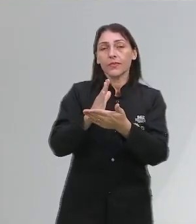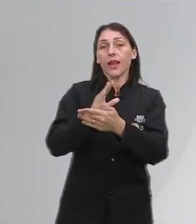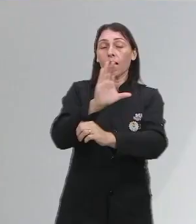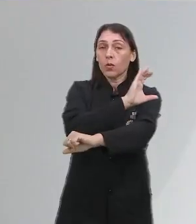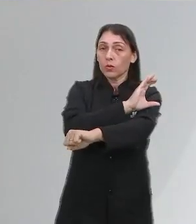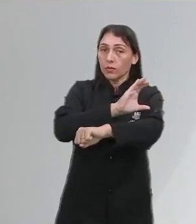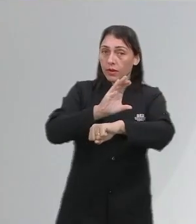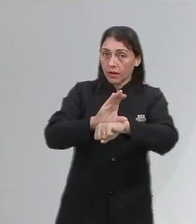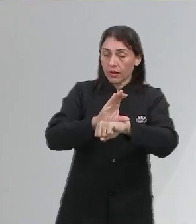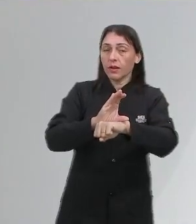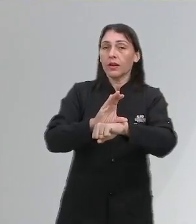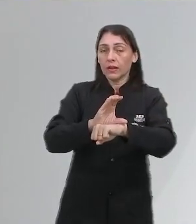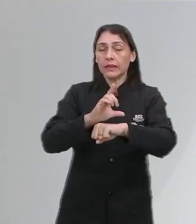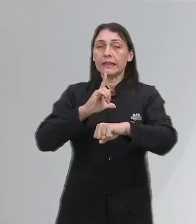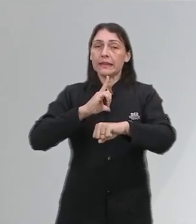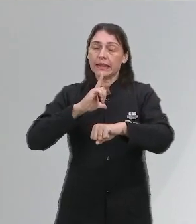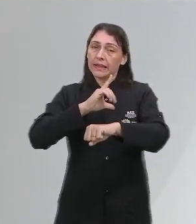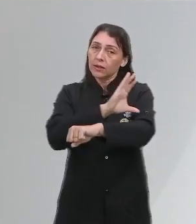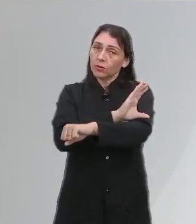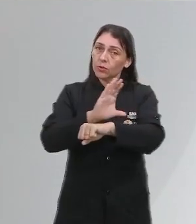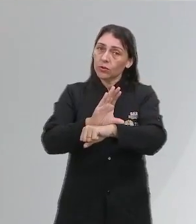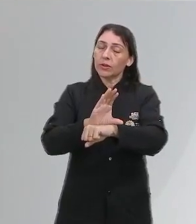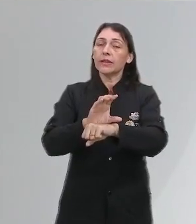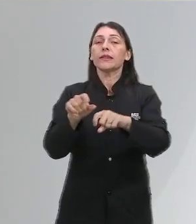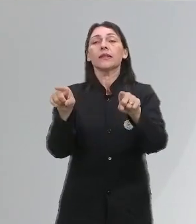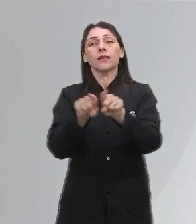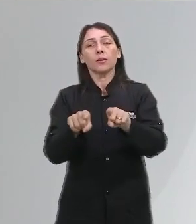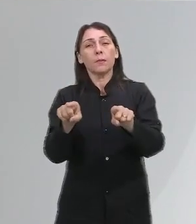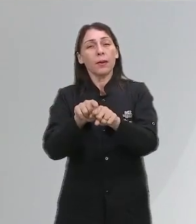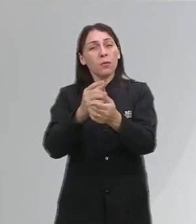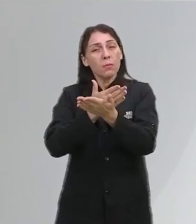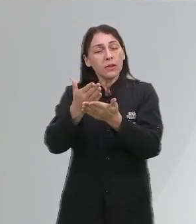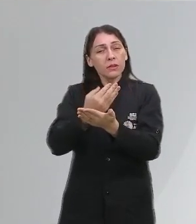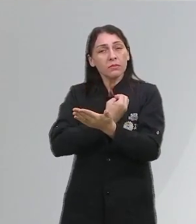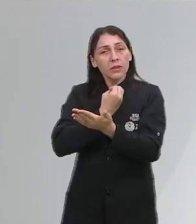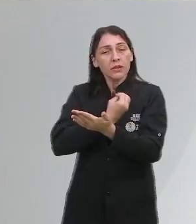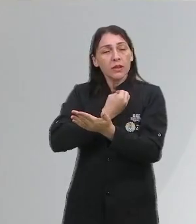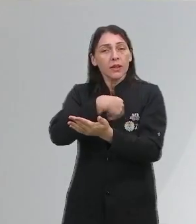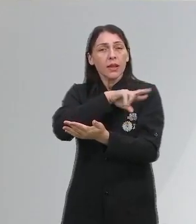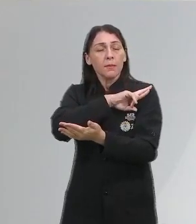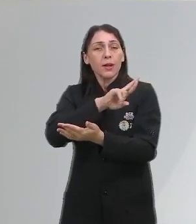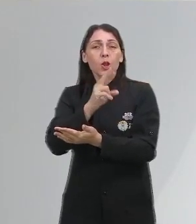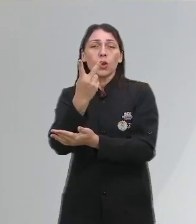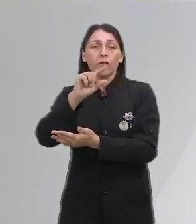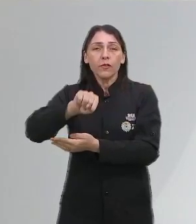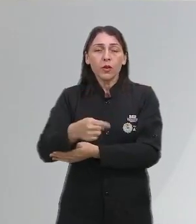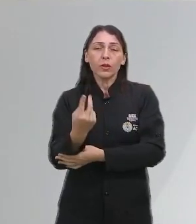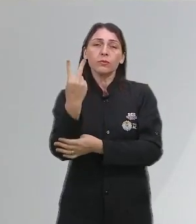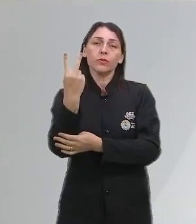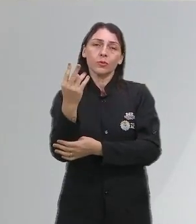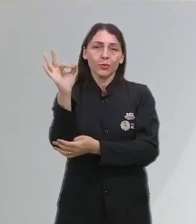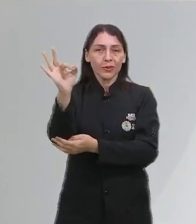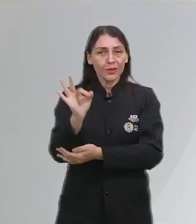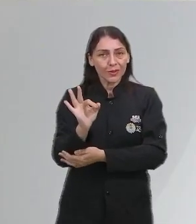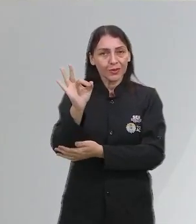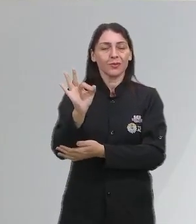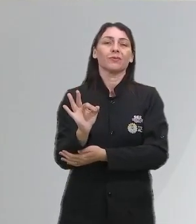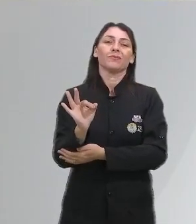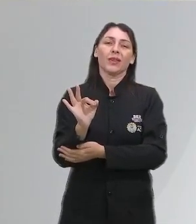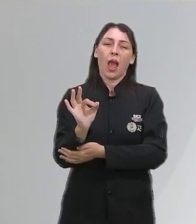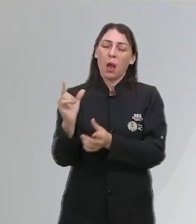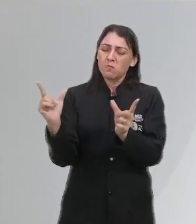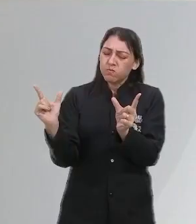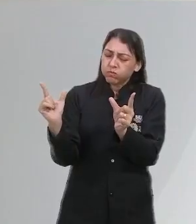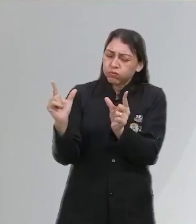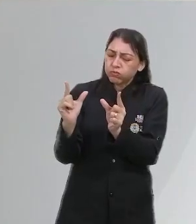cultural, tem essa correlação cultural, e mesmo quando começaram a participar, representavam apenas 2,2%, era como se